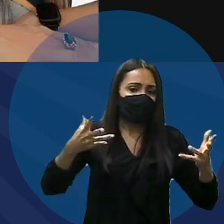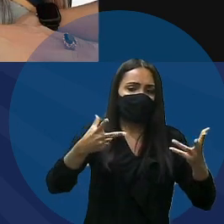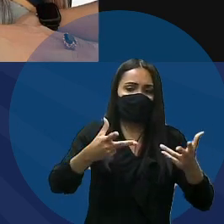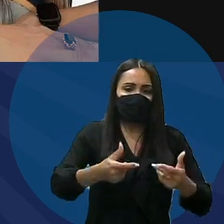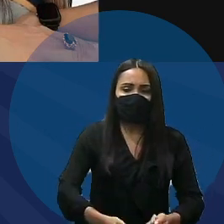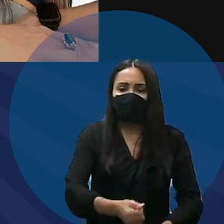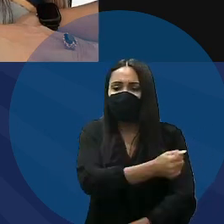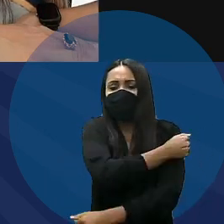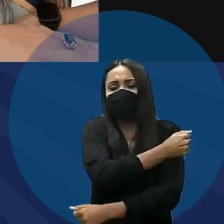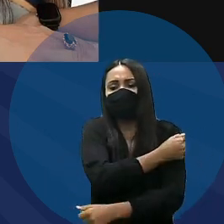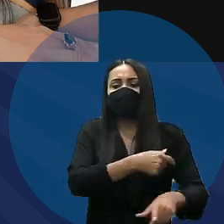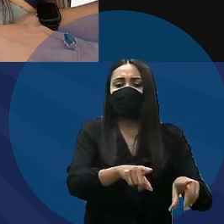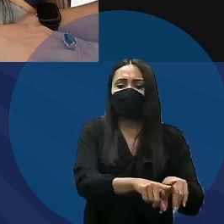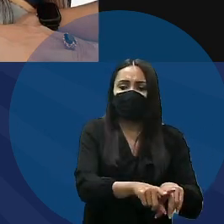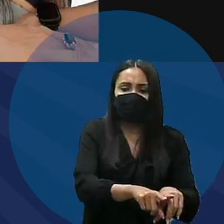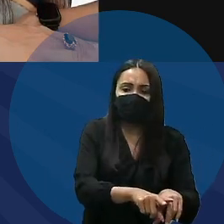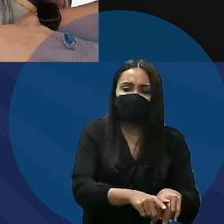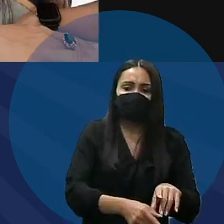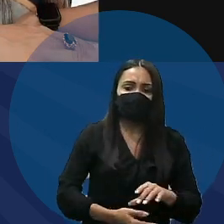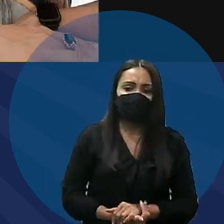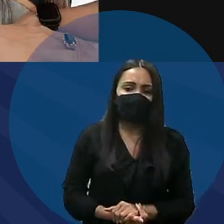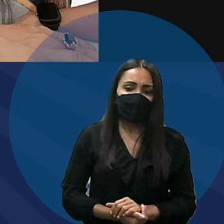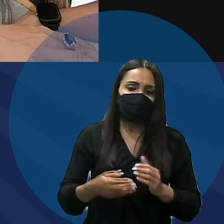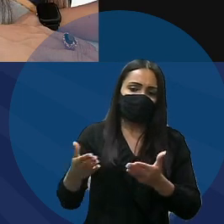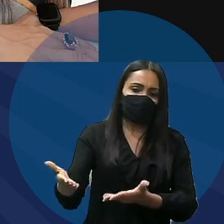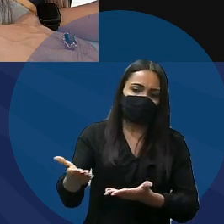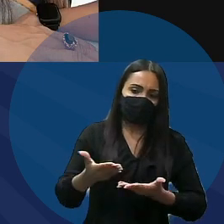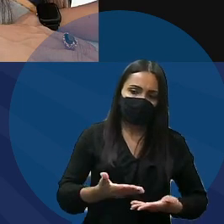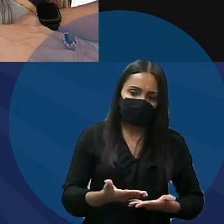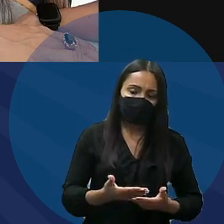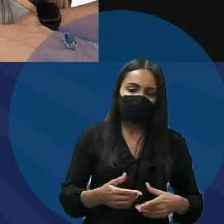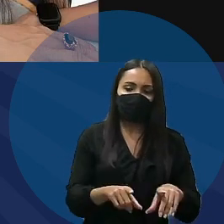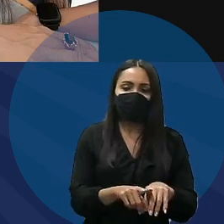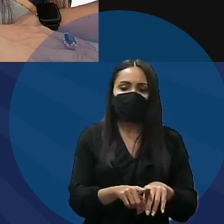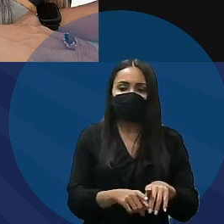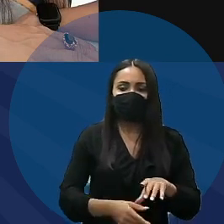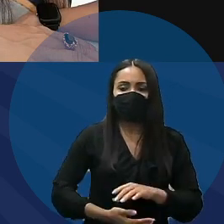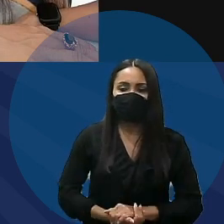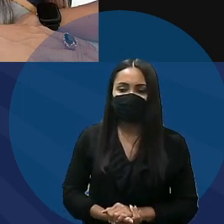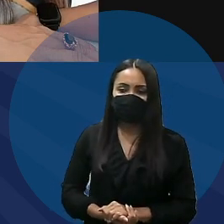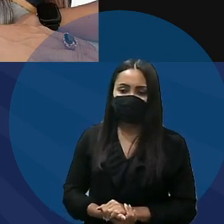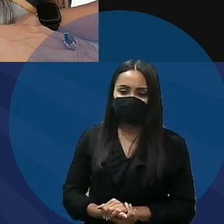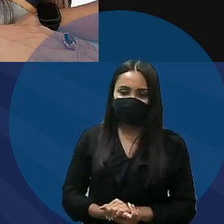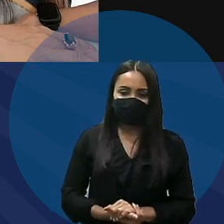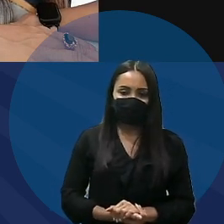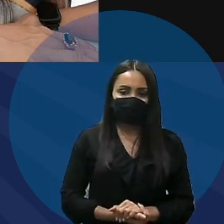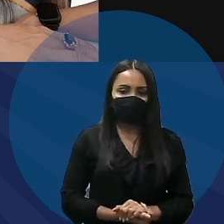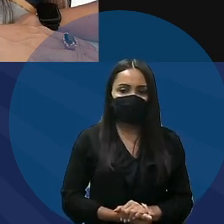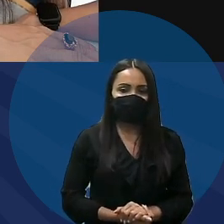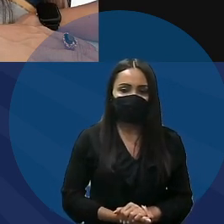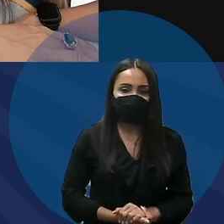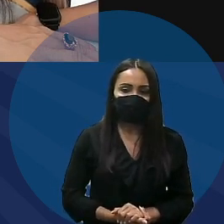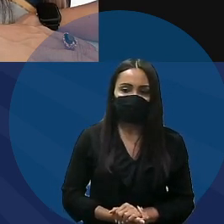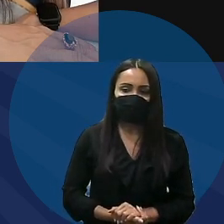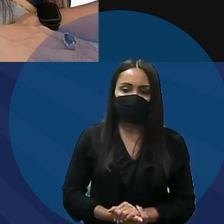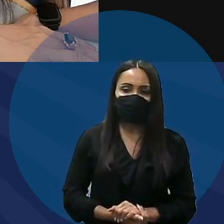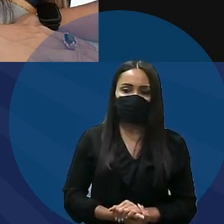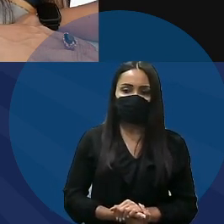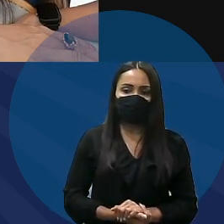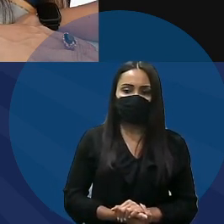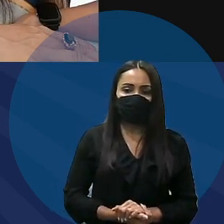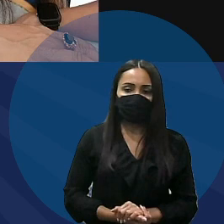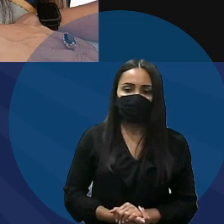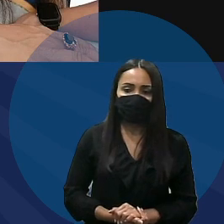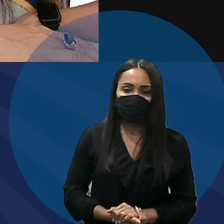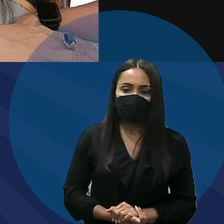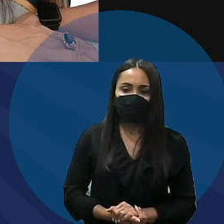falei, os convidados que vêm de fora trazer as suas potencialidades. Passa para o próximo slide. A professora já